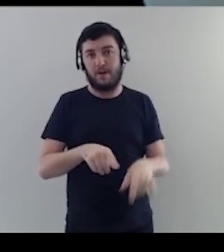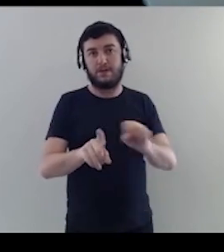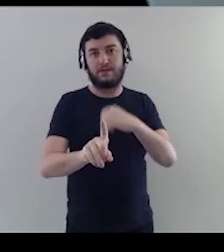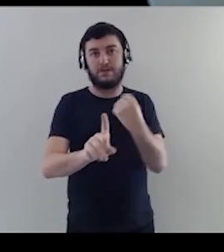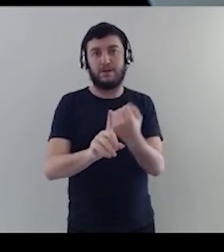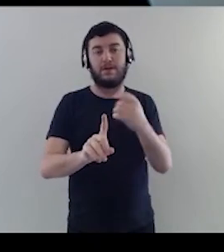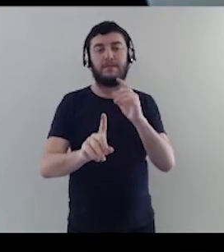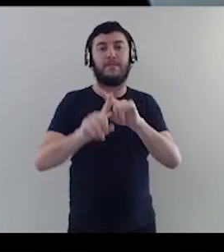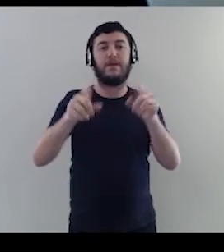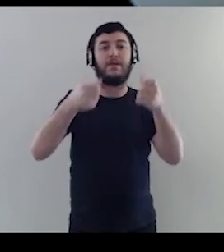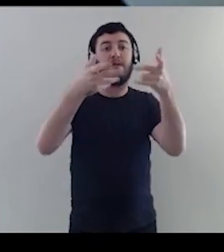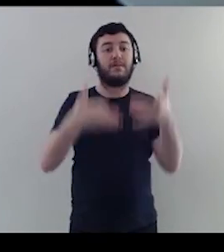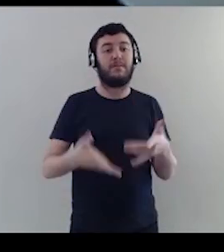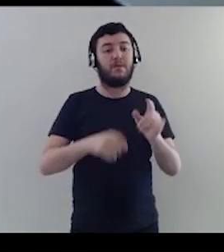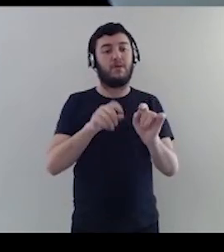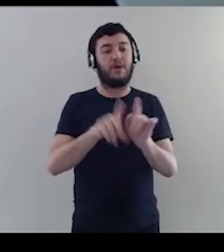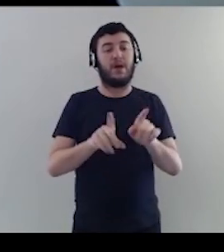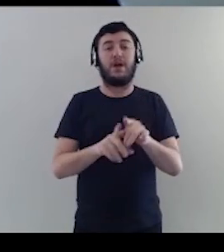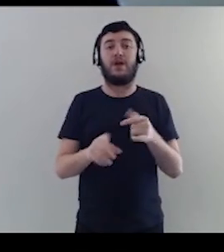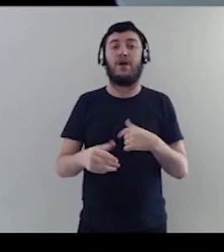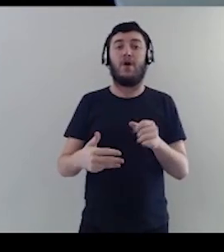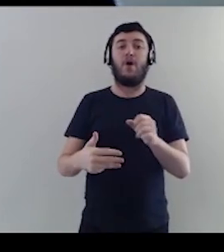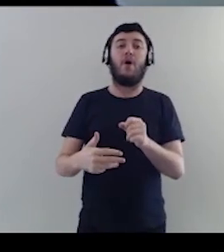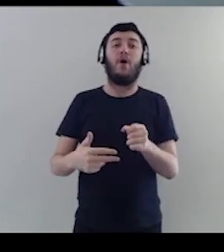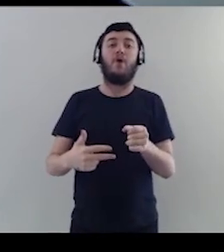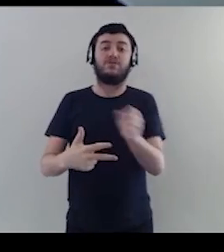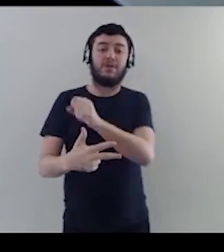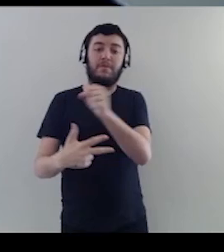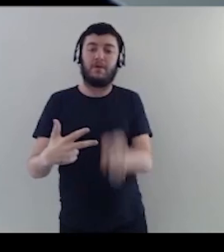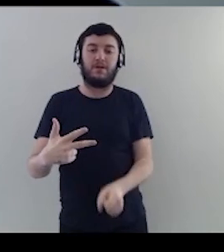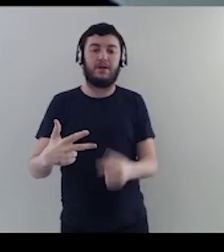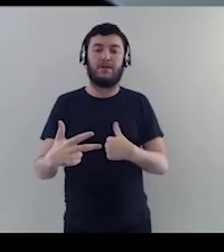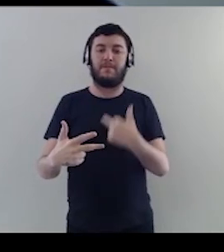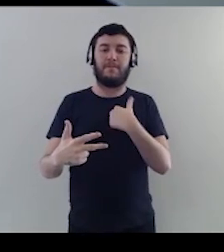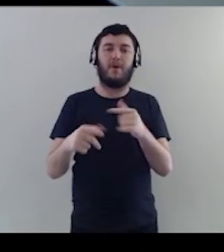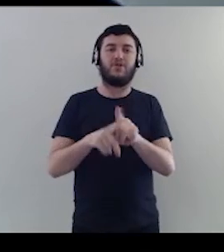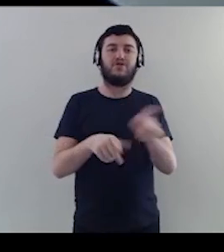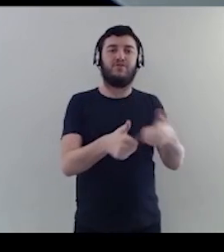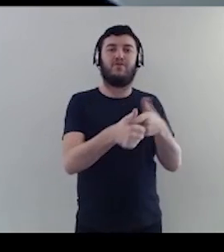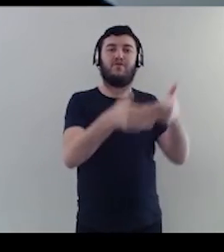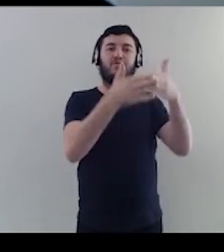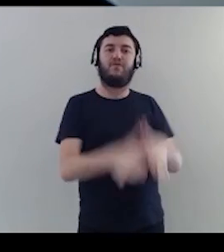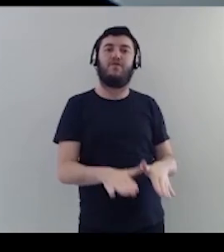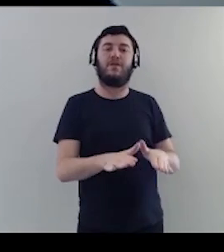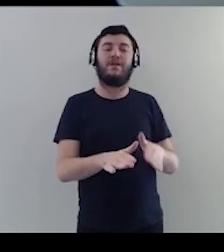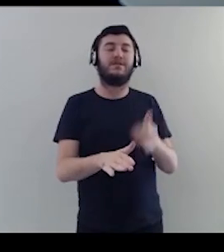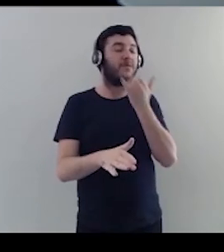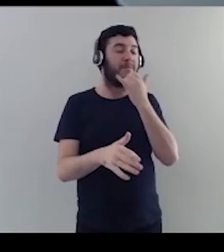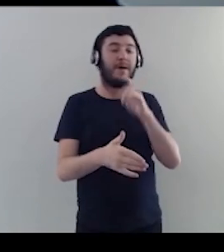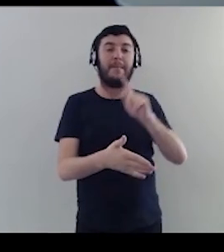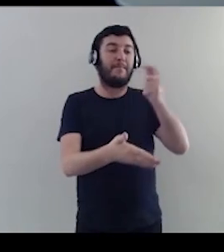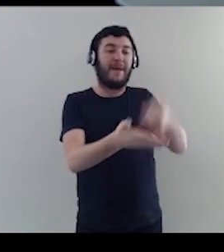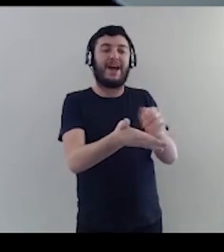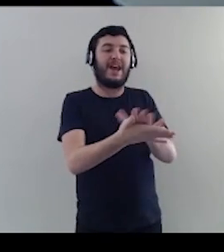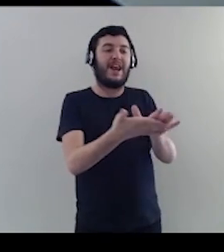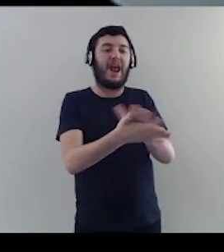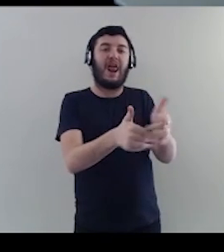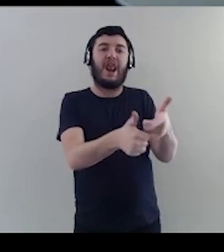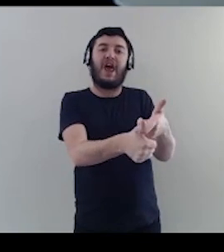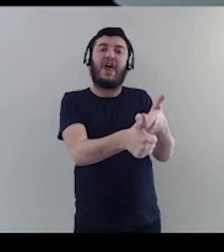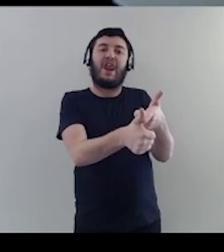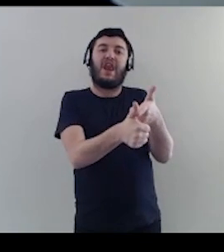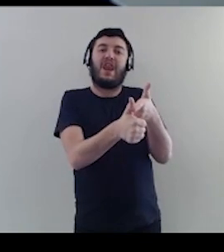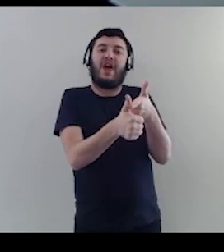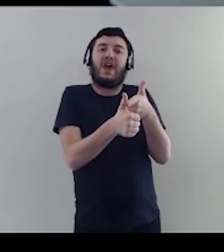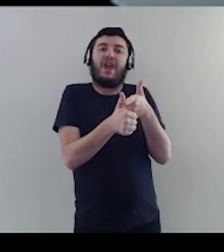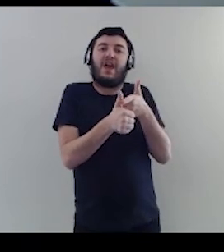os poderes públicos deixem de pagar integralmente as suas dívidas. E, portanto, eu diria que segue neste entendimento aquilo que